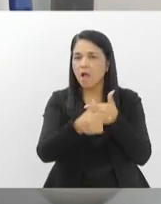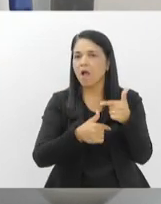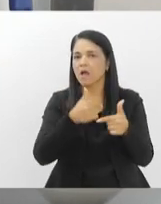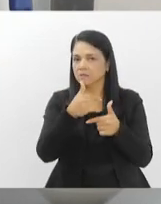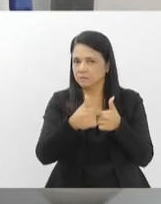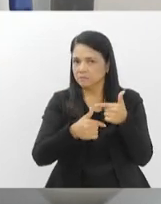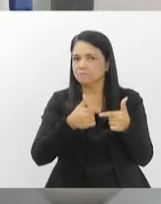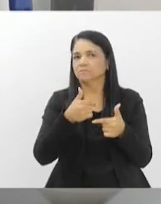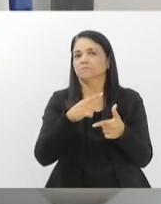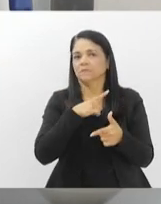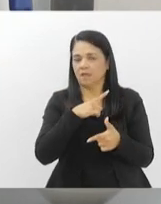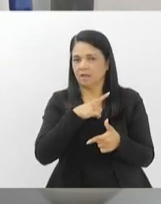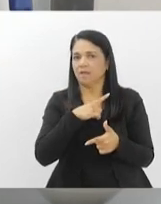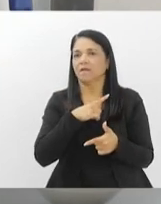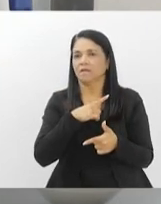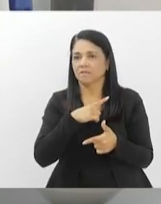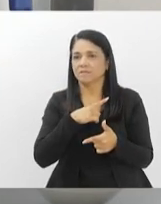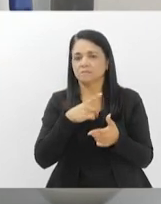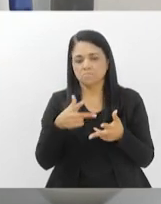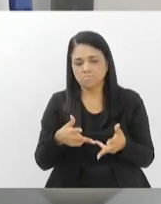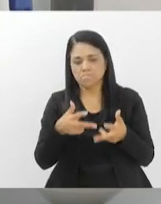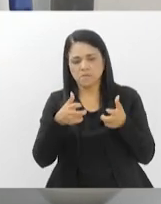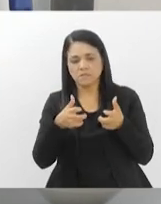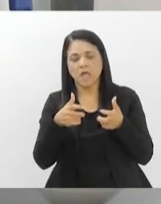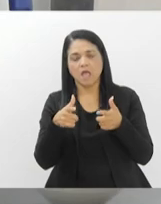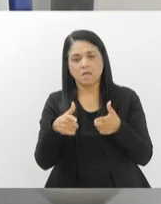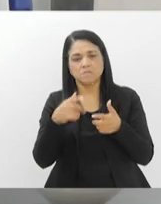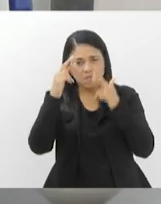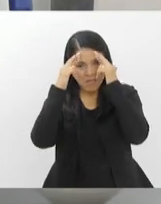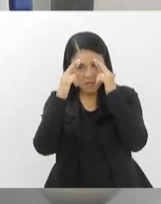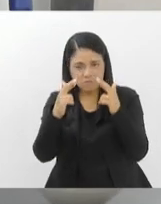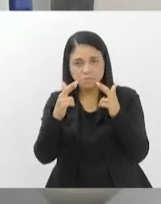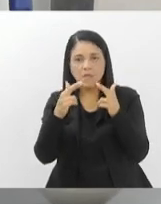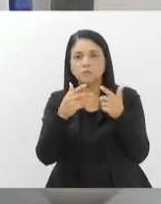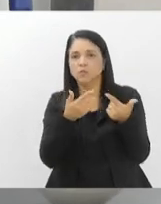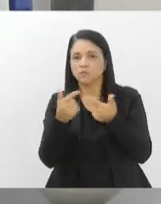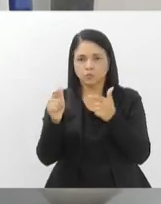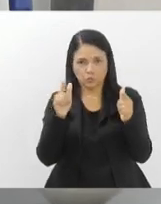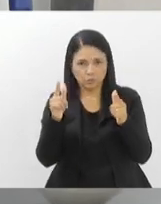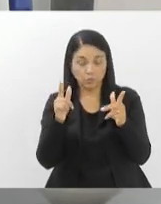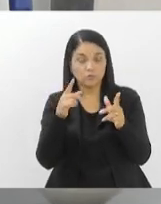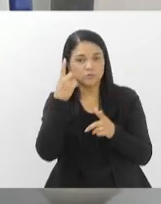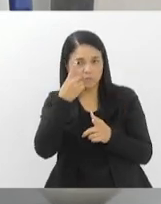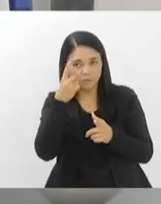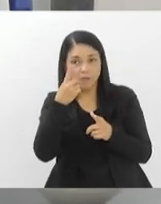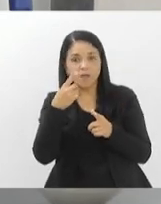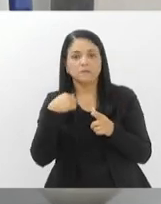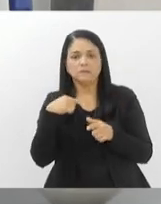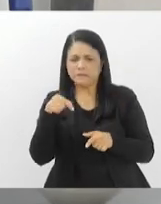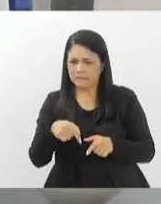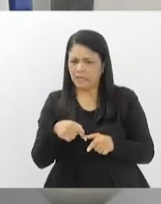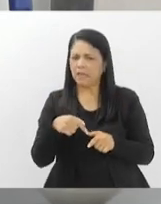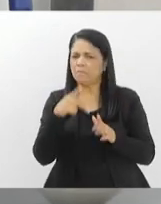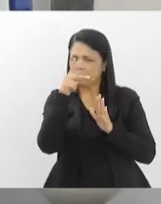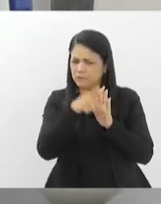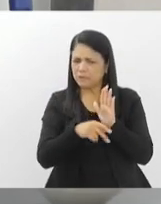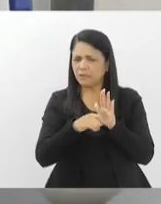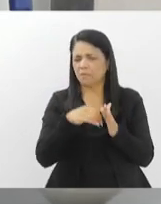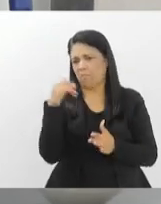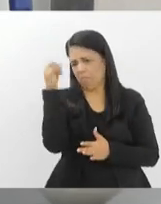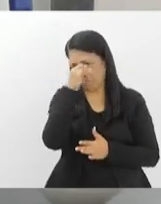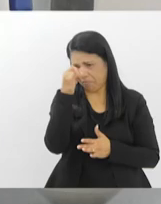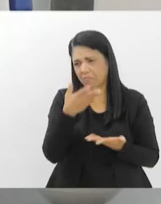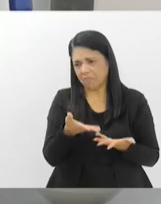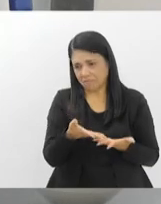dá trabalho. E a gente vê com toda a ver e respeito aos demais mandatos, mas muita porcaria chegando aqui na CCJ e a gente fica fazendo um trabalho